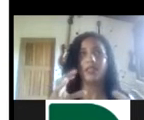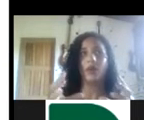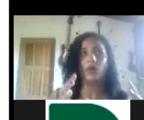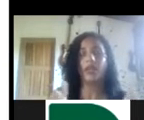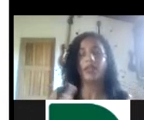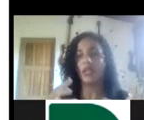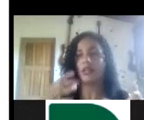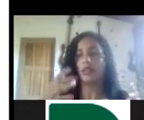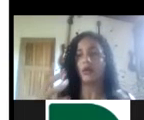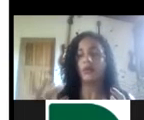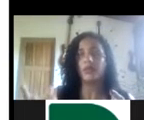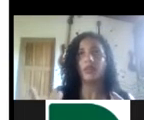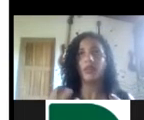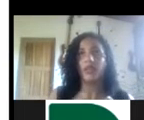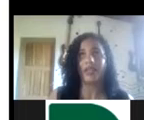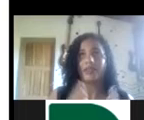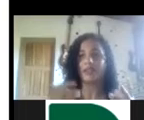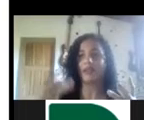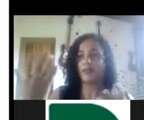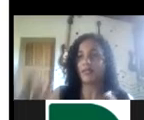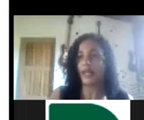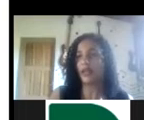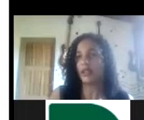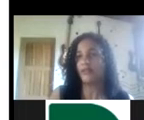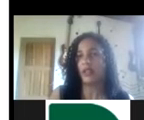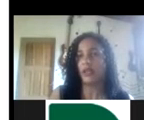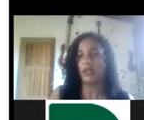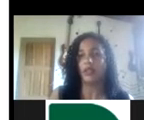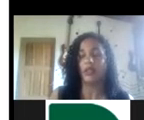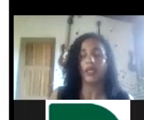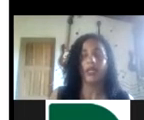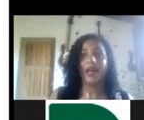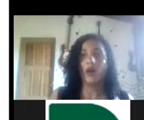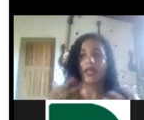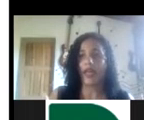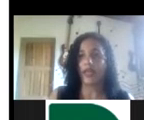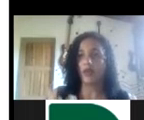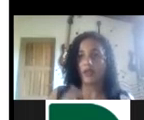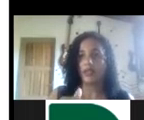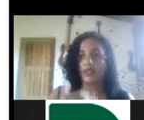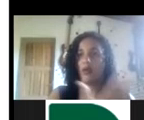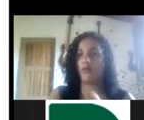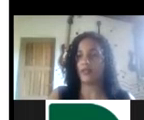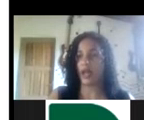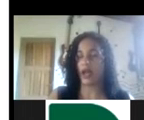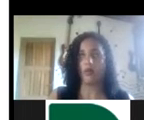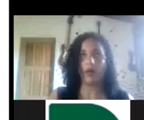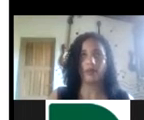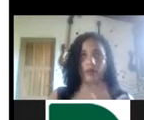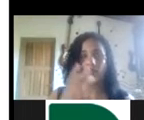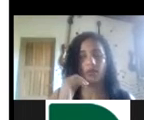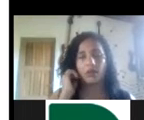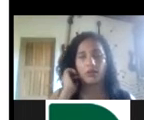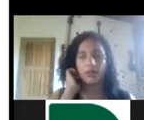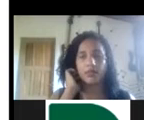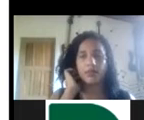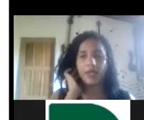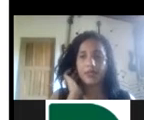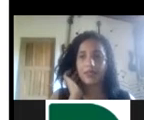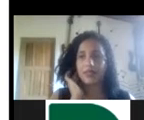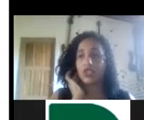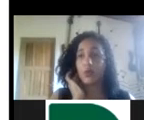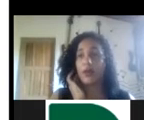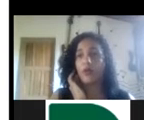E eles já iam, inclusive, trazendo essa mesma ideia que a Ana está falando, né? Da ODR, quando eles iam conversar